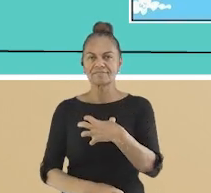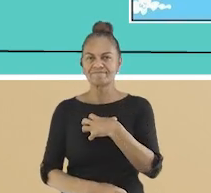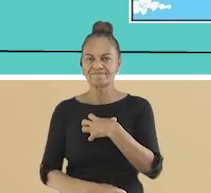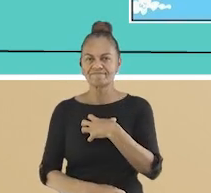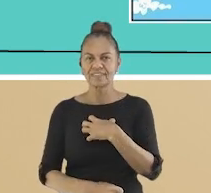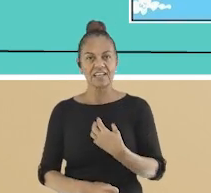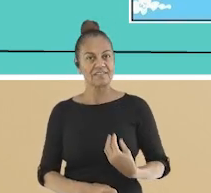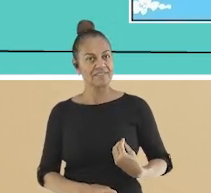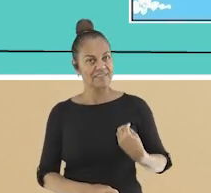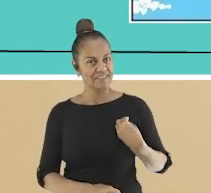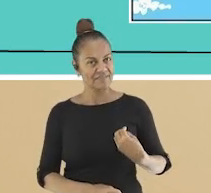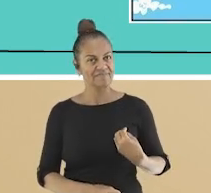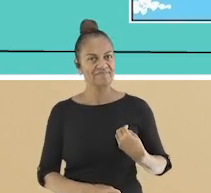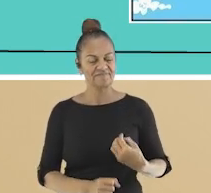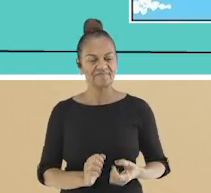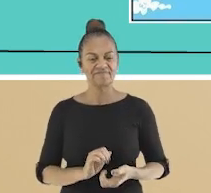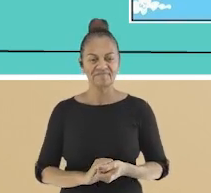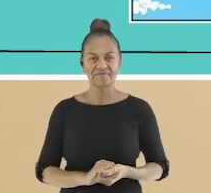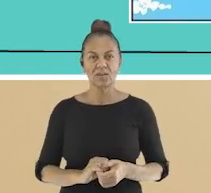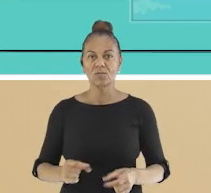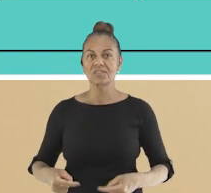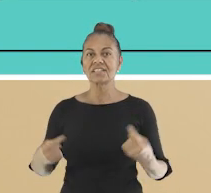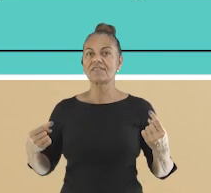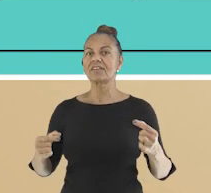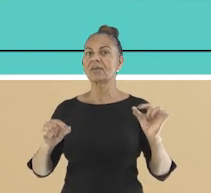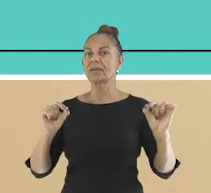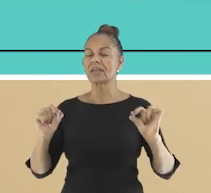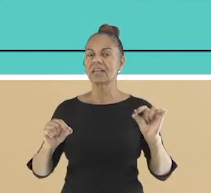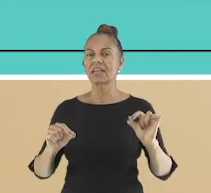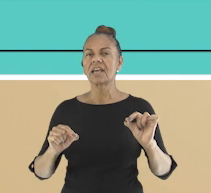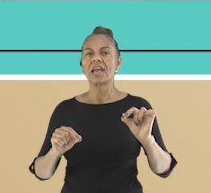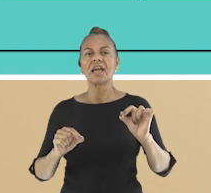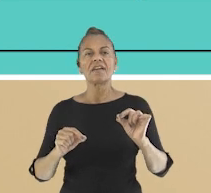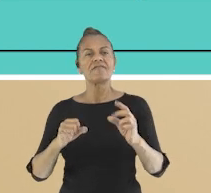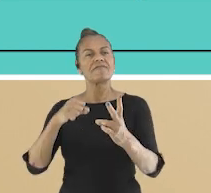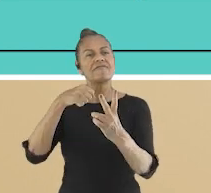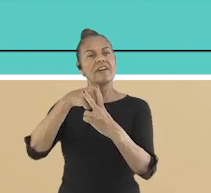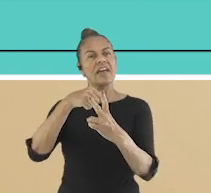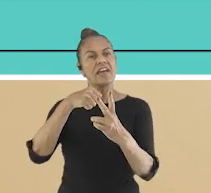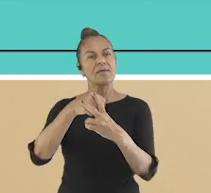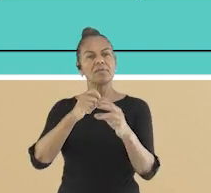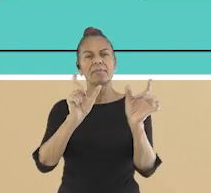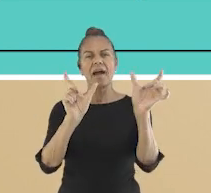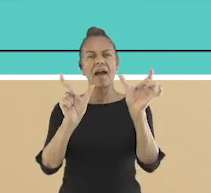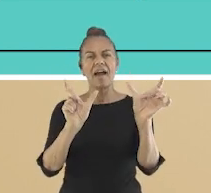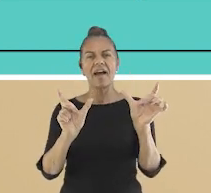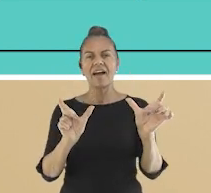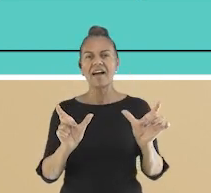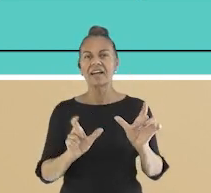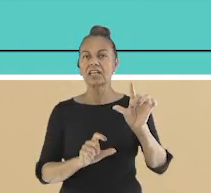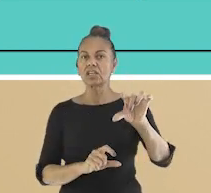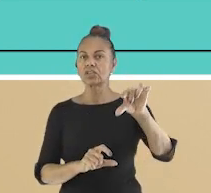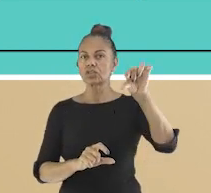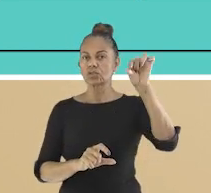chorar, sentir, viver. O desafio é: escolha um dos verbos e